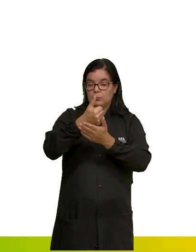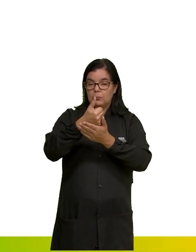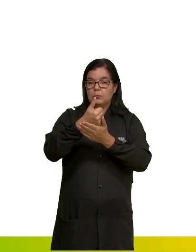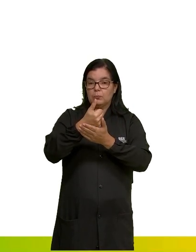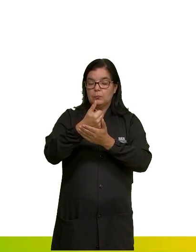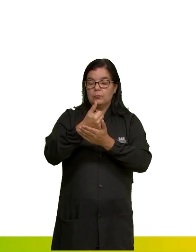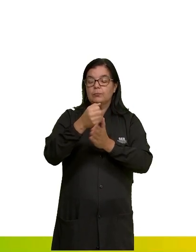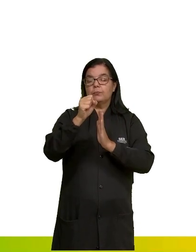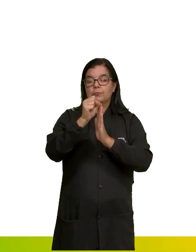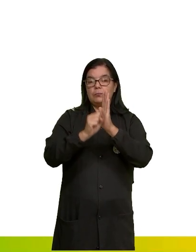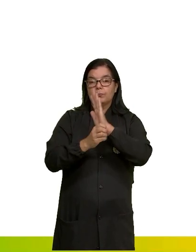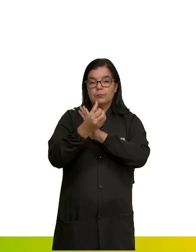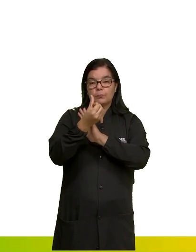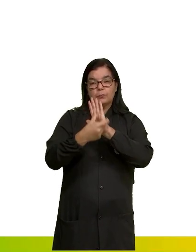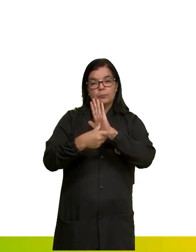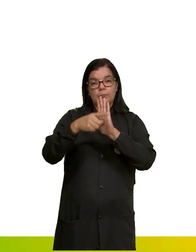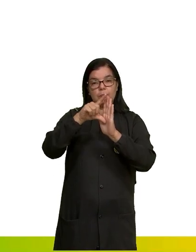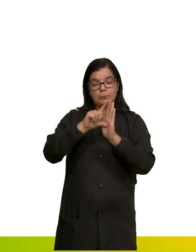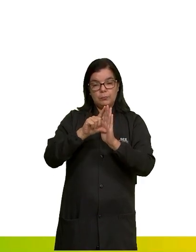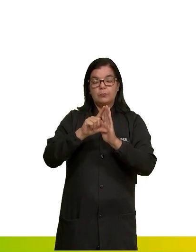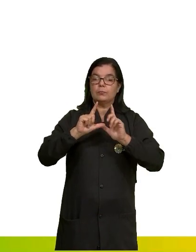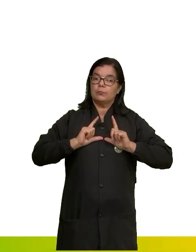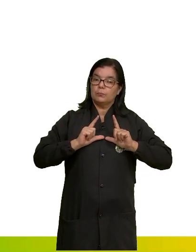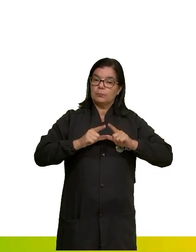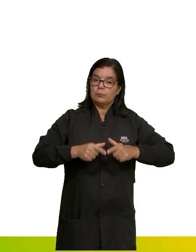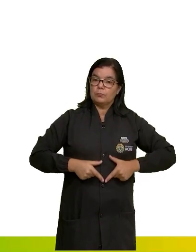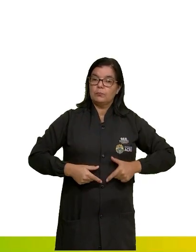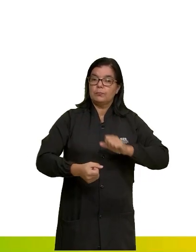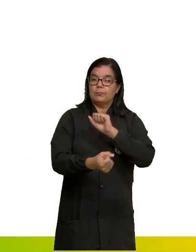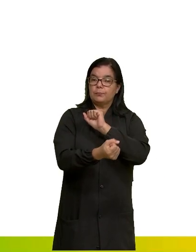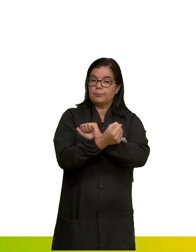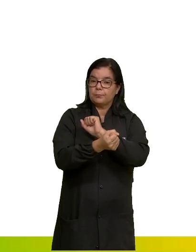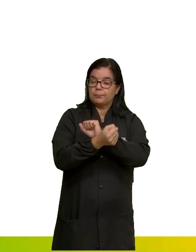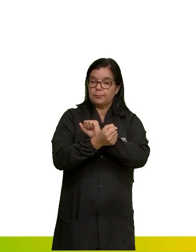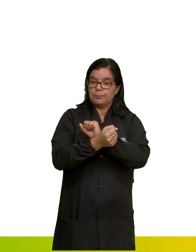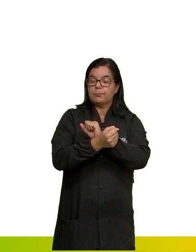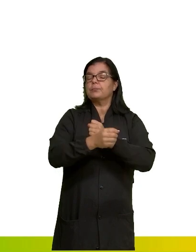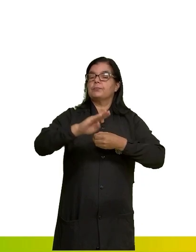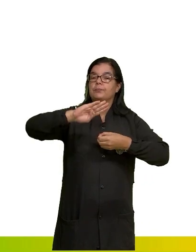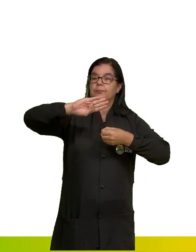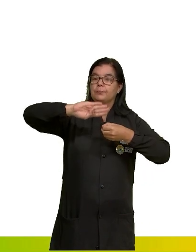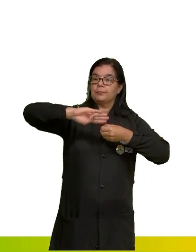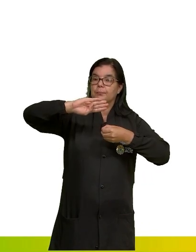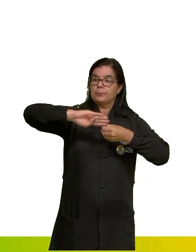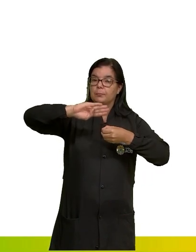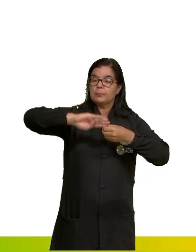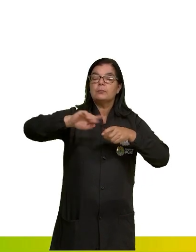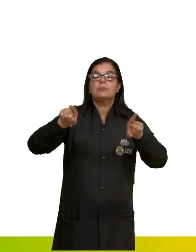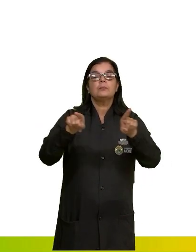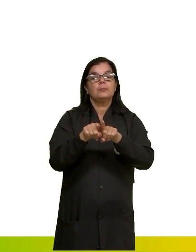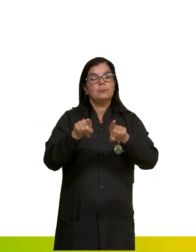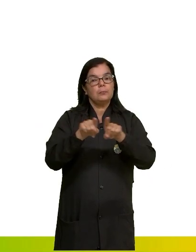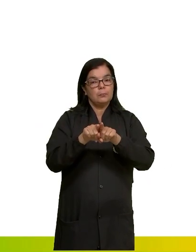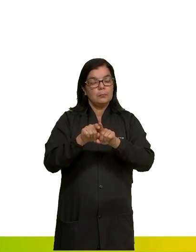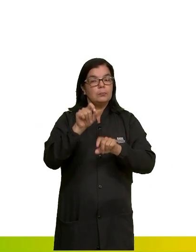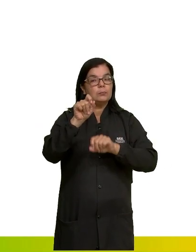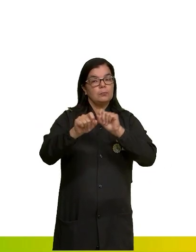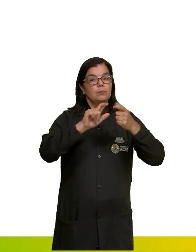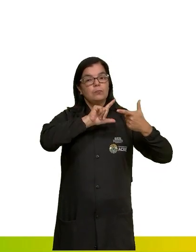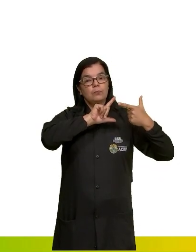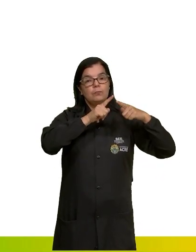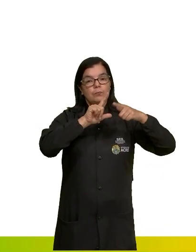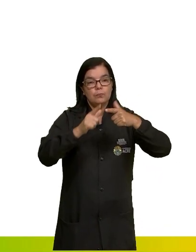a.C., quando o povo de Israel estava no cativeiro da Babilônia. E nós temos lendas também sobre